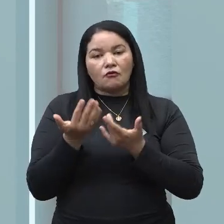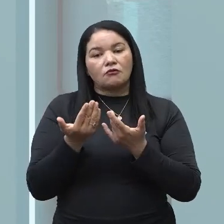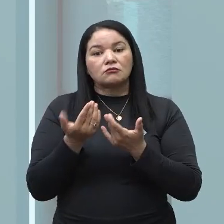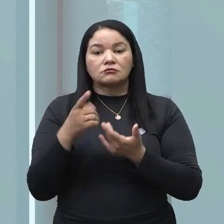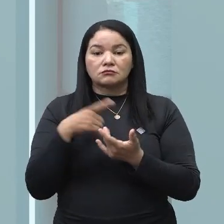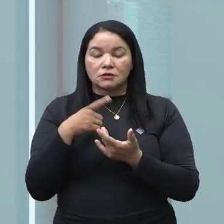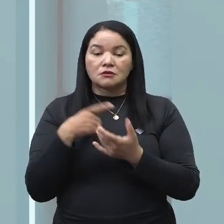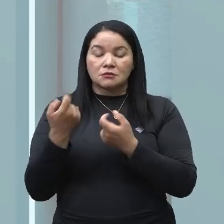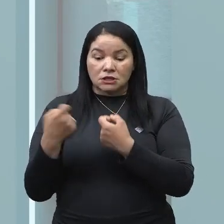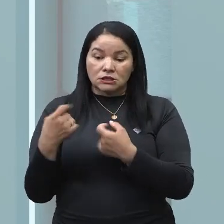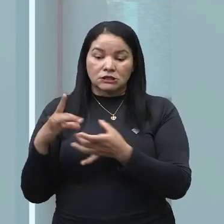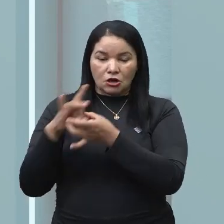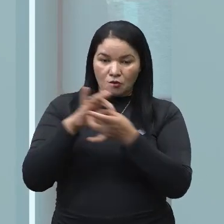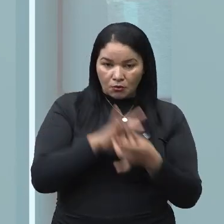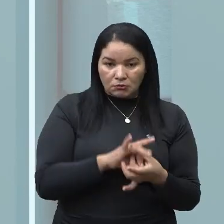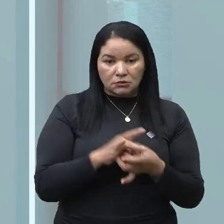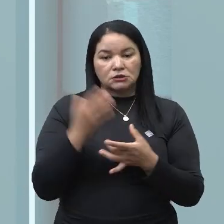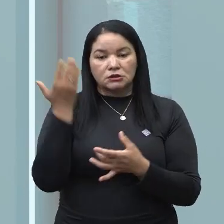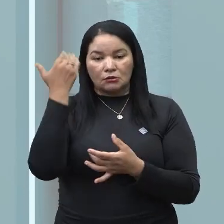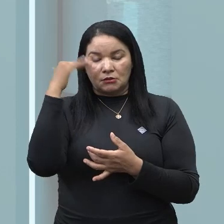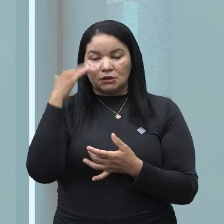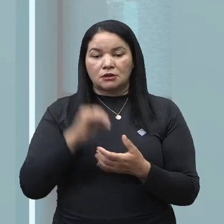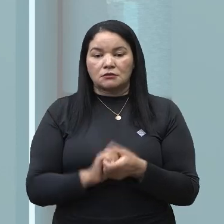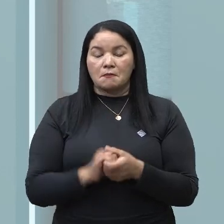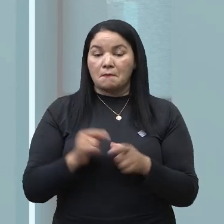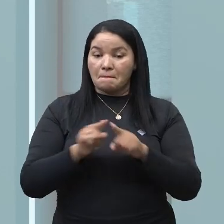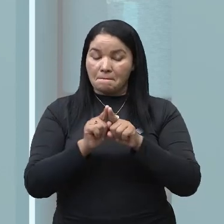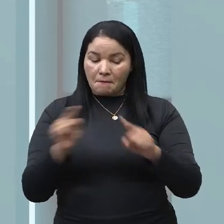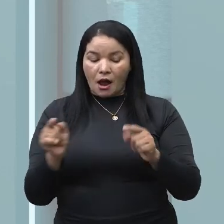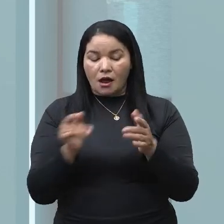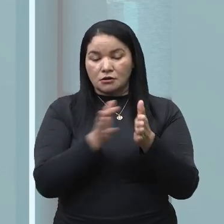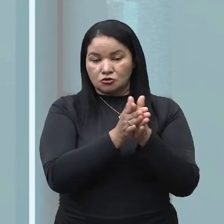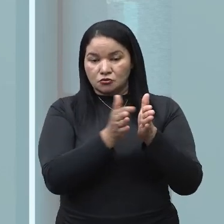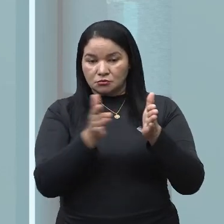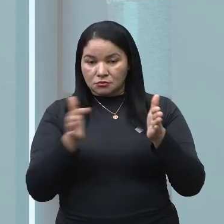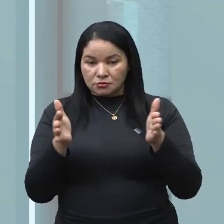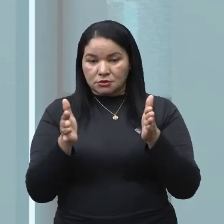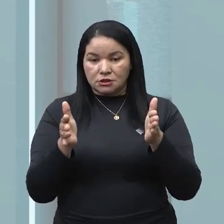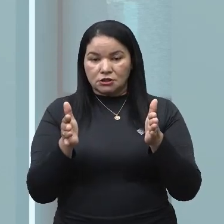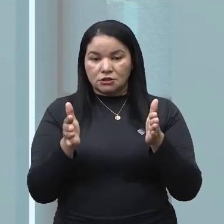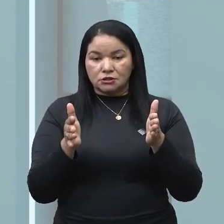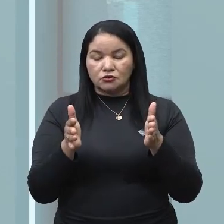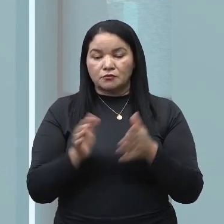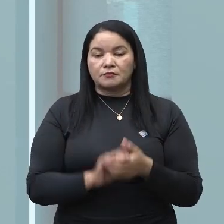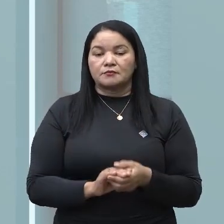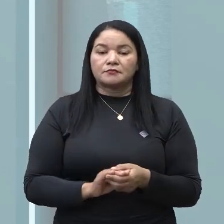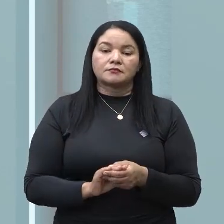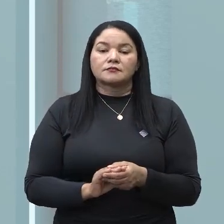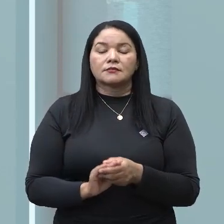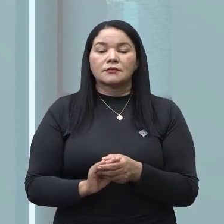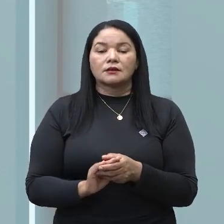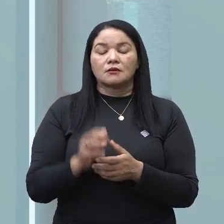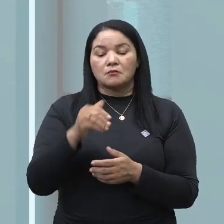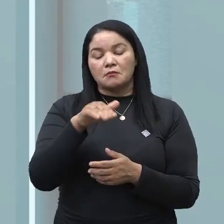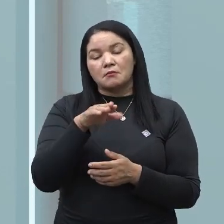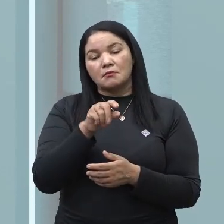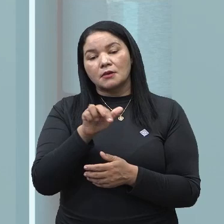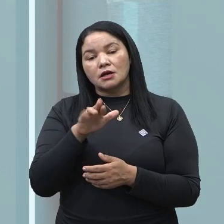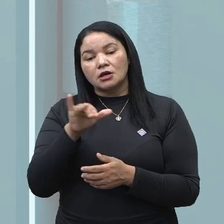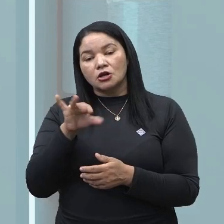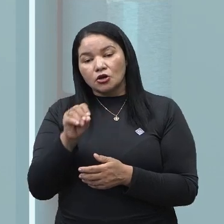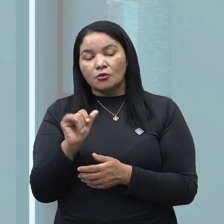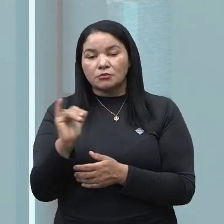esse contexto aí. No caso aí do período, quando eu falo Mário me ligou para dizer que não virá esta